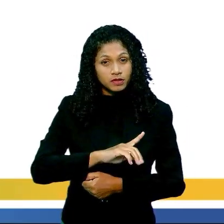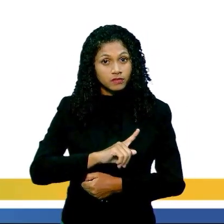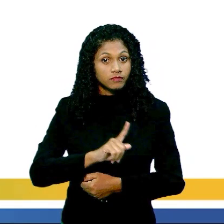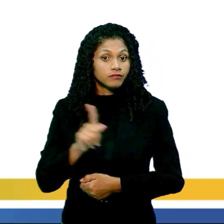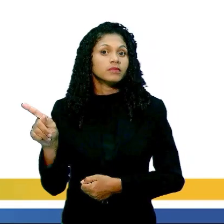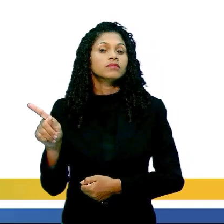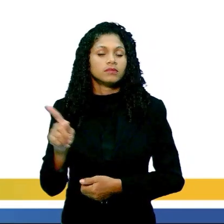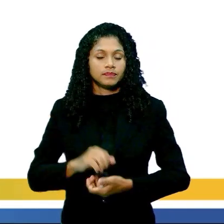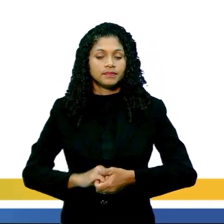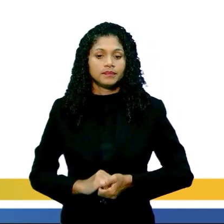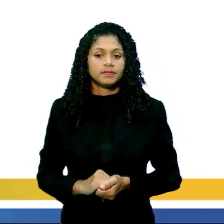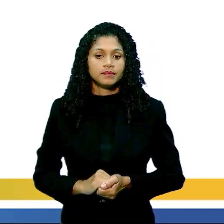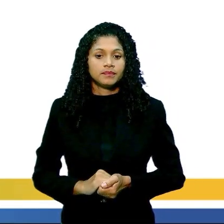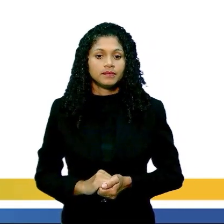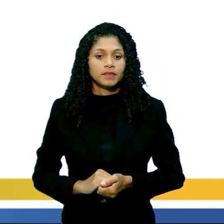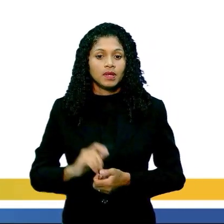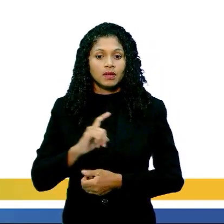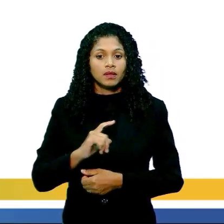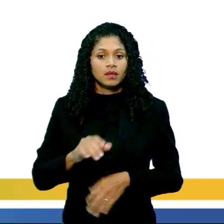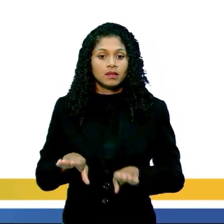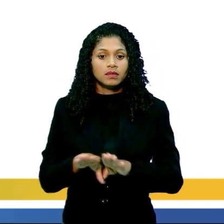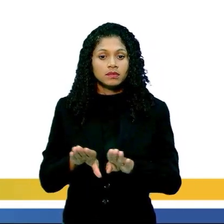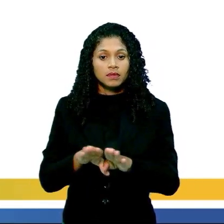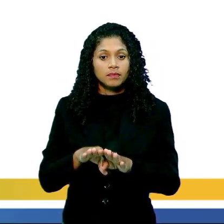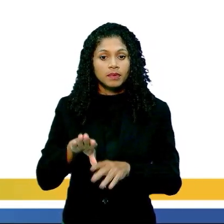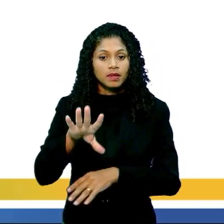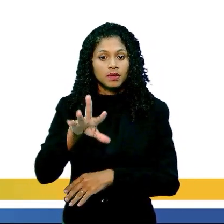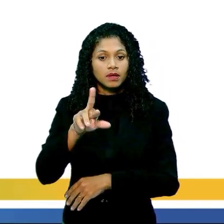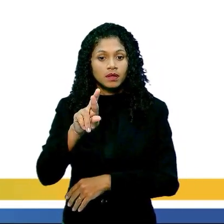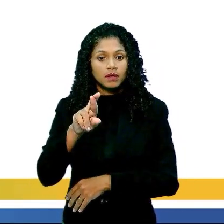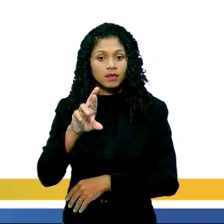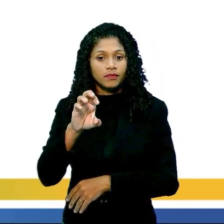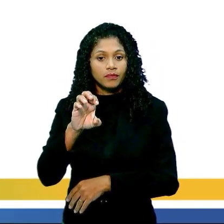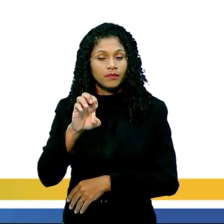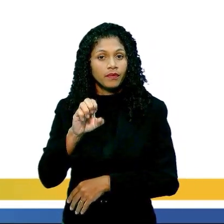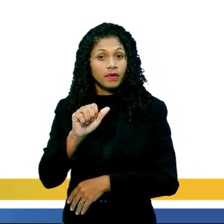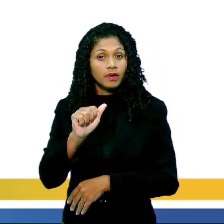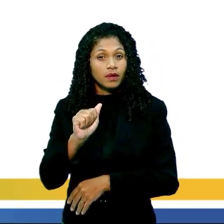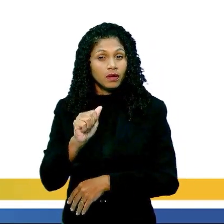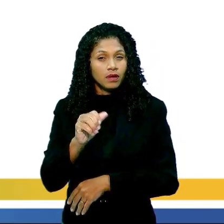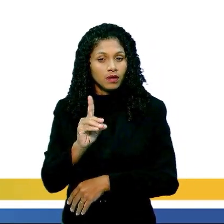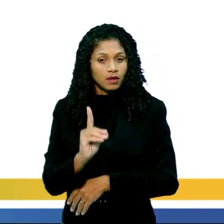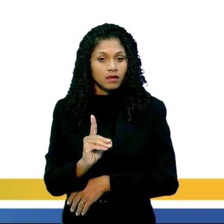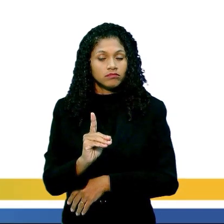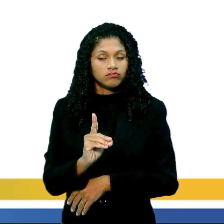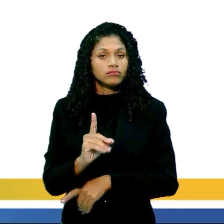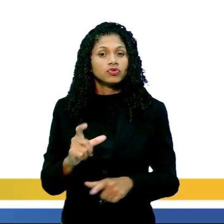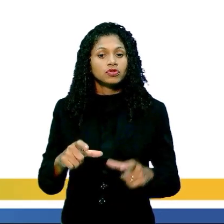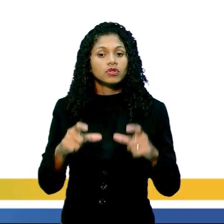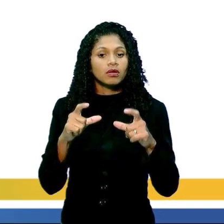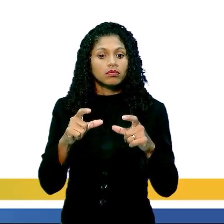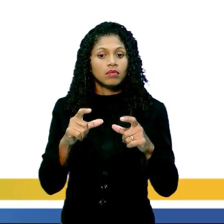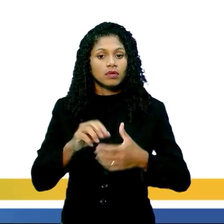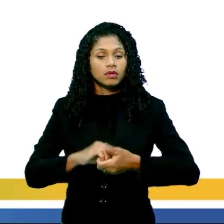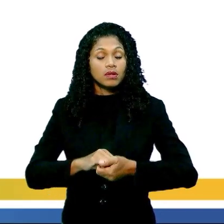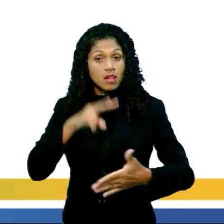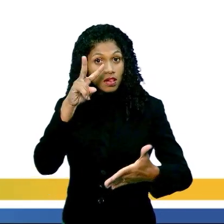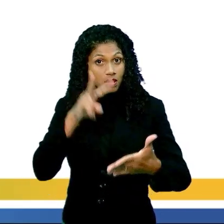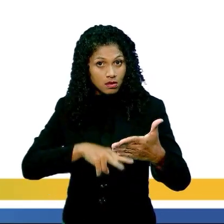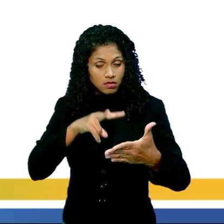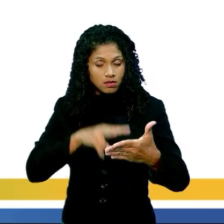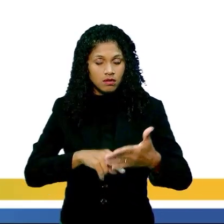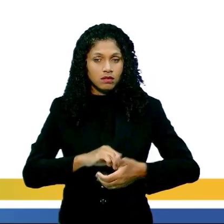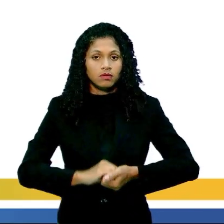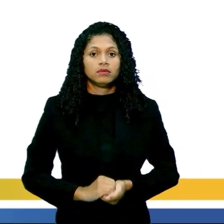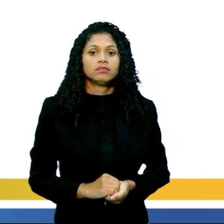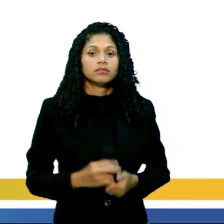vão. E nós temos também I always read. Nós temos aí o verbo destacado, o verbo ler,